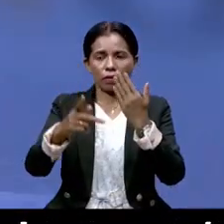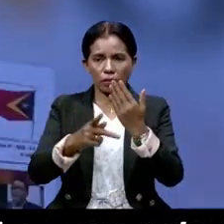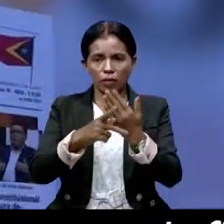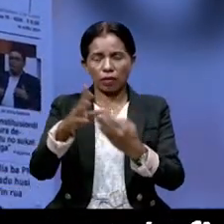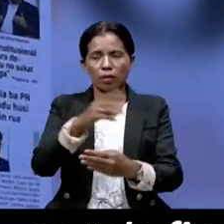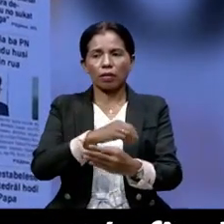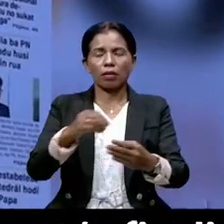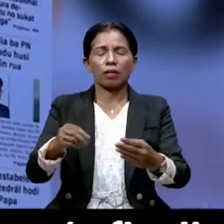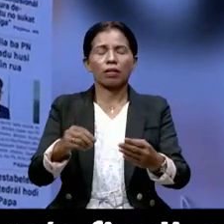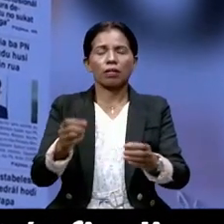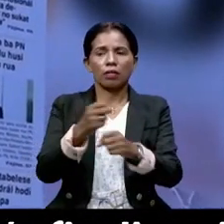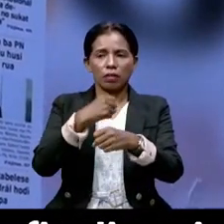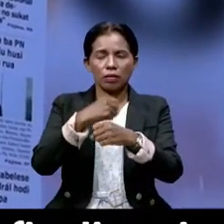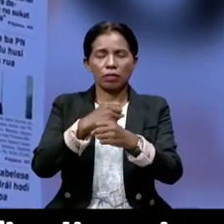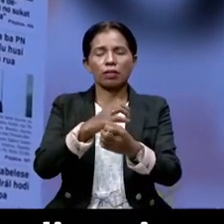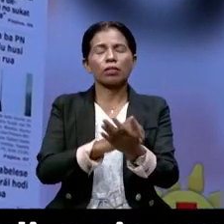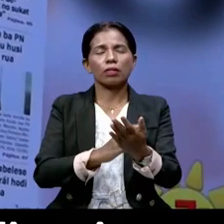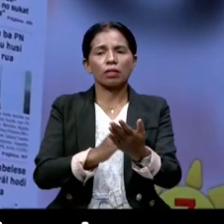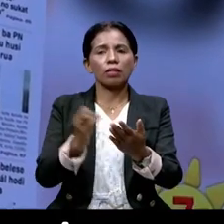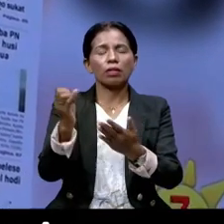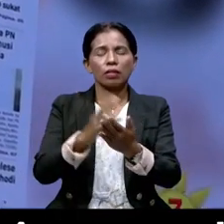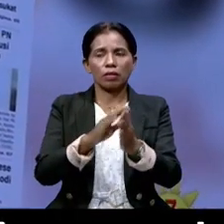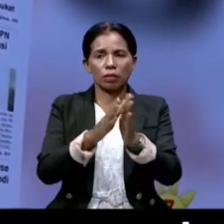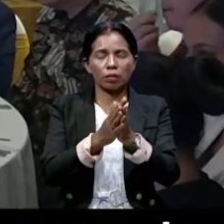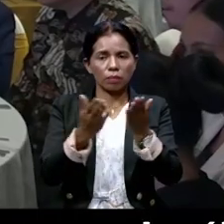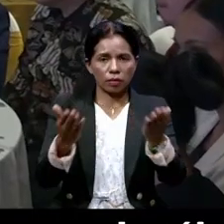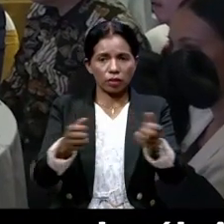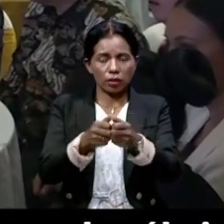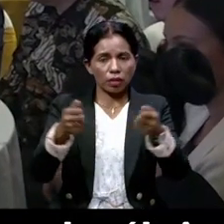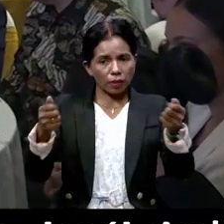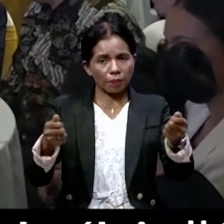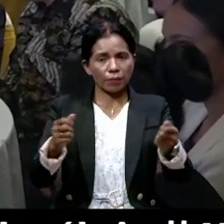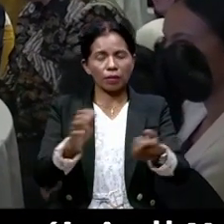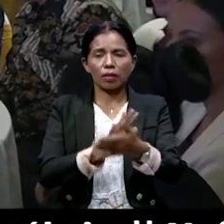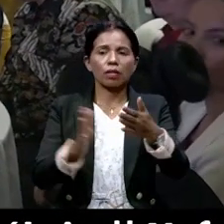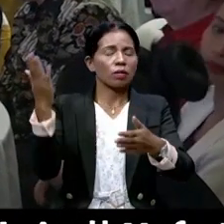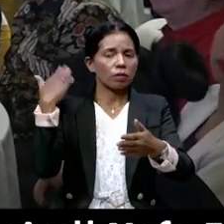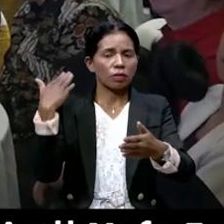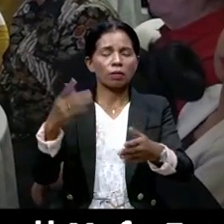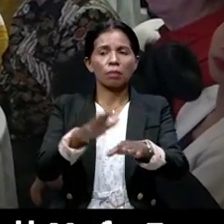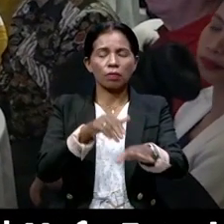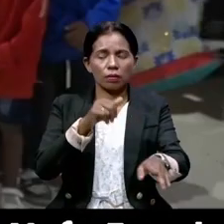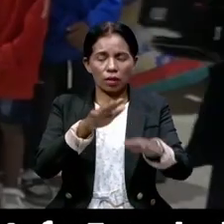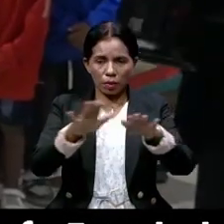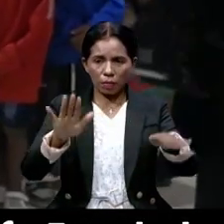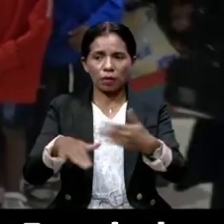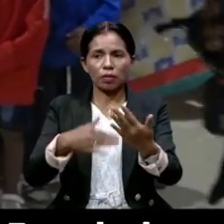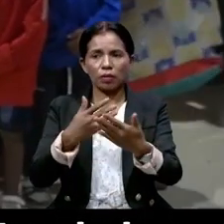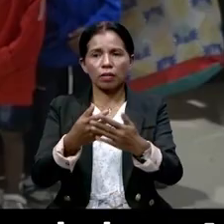FM, nomos lança jornal digital. Aniversário batinang ne, diferente ho aniversário sira antes, tama convidamos labarik sira nebe